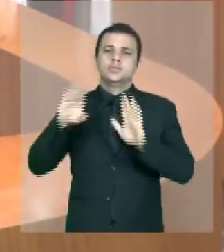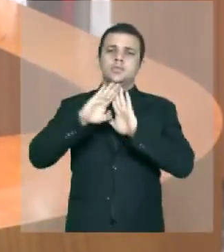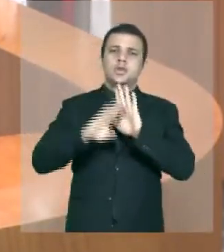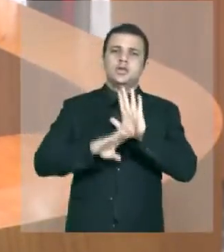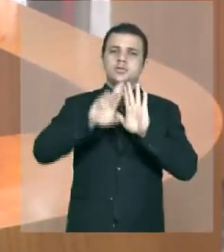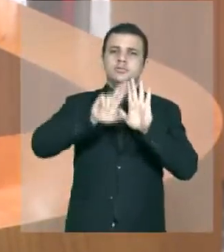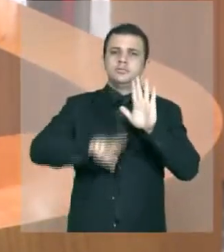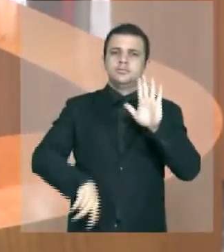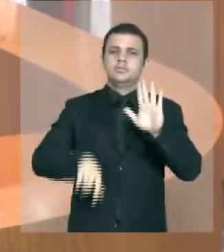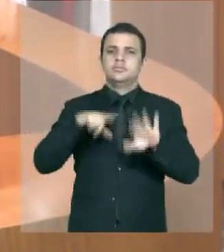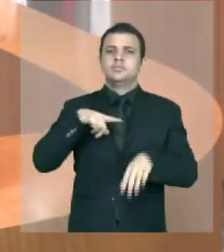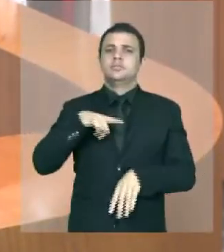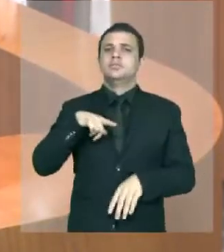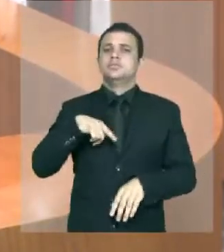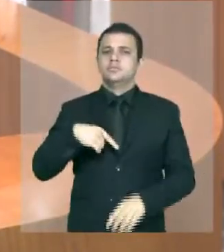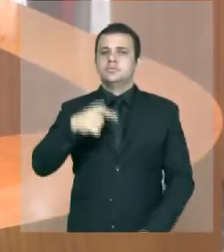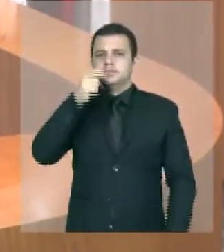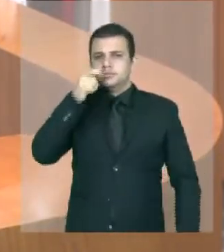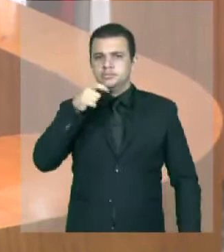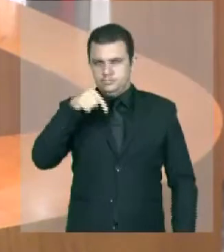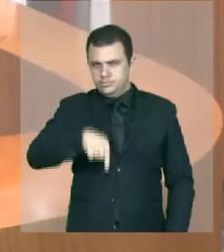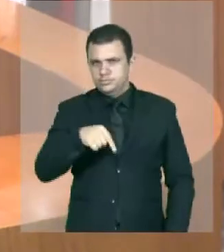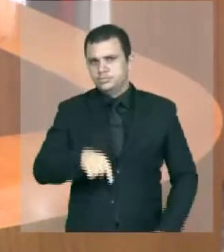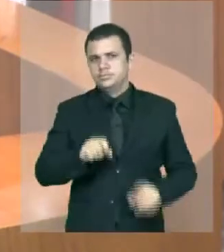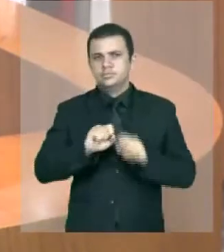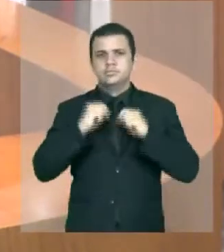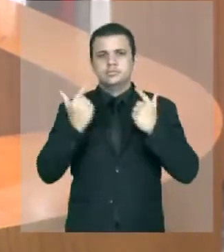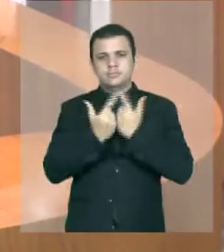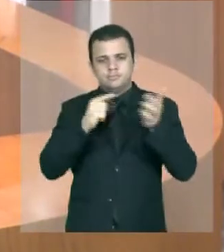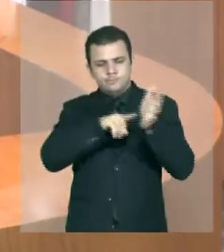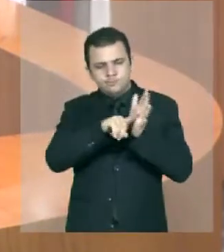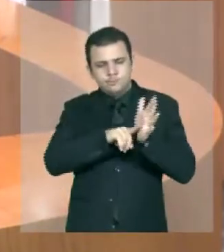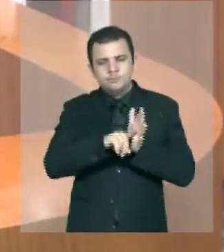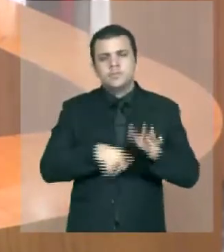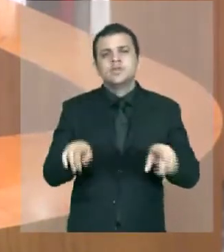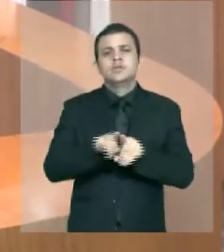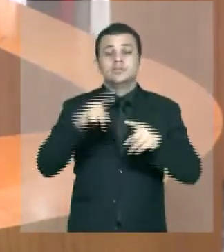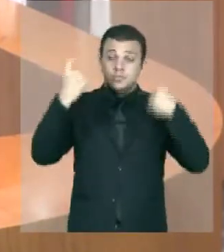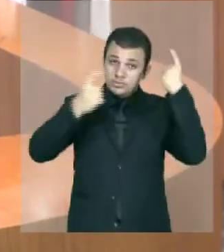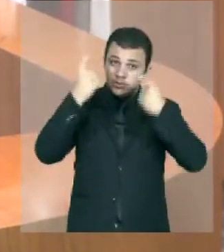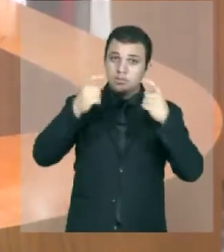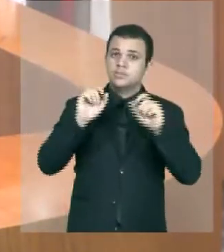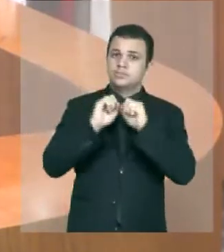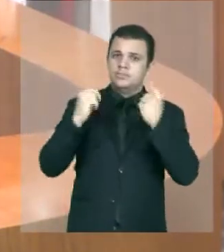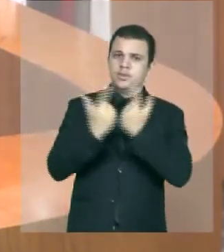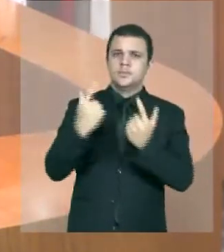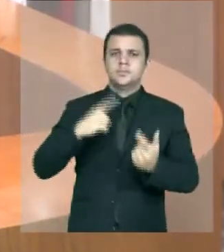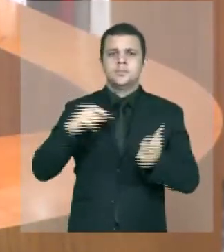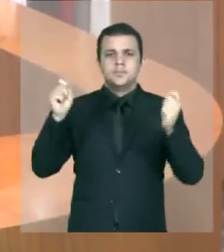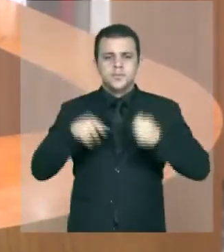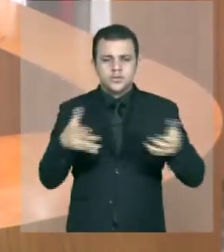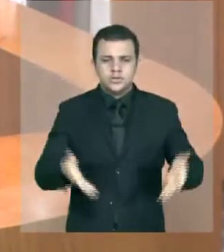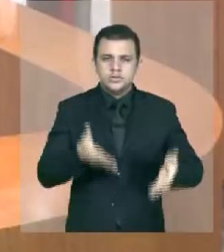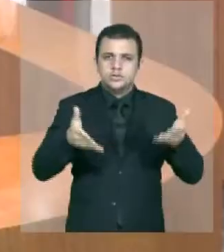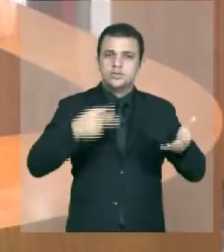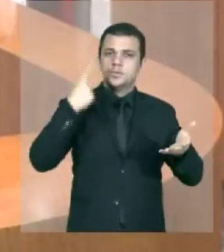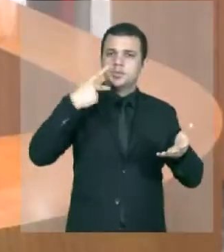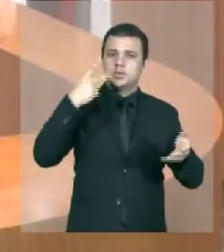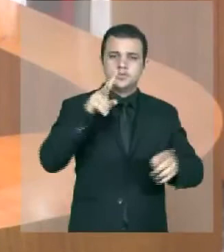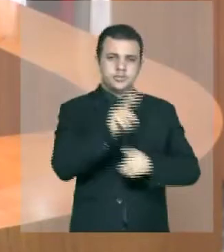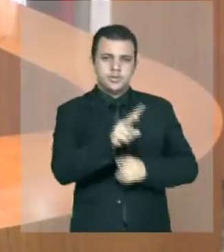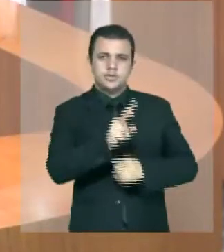que estão sendo apreciados por esta casa, a preocupação que a Assembleia tem em poder desenvolver políticas de apoio ao meio ambiente